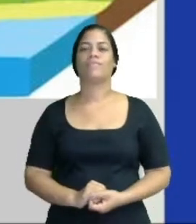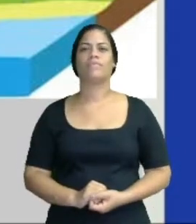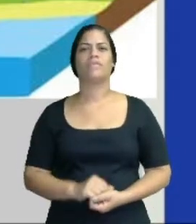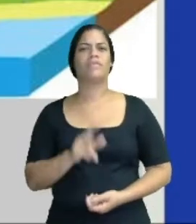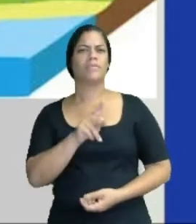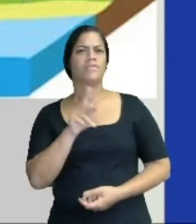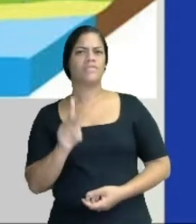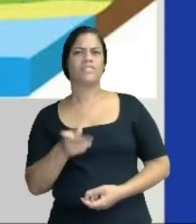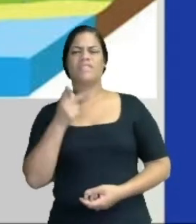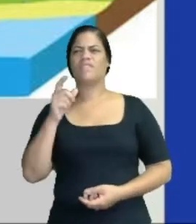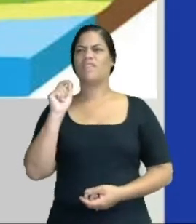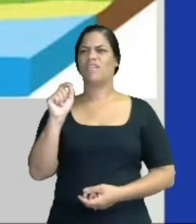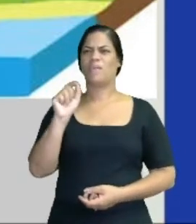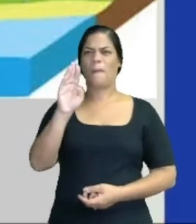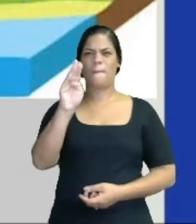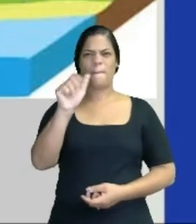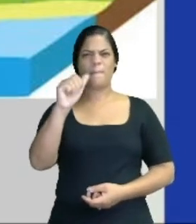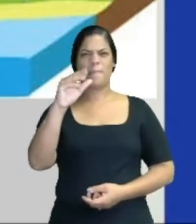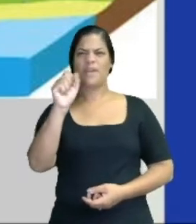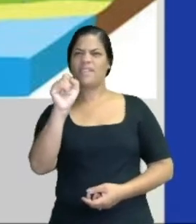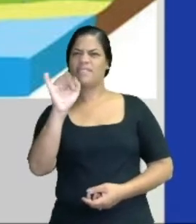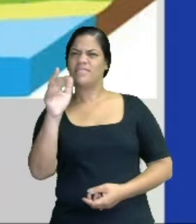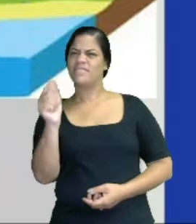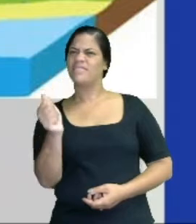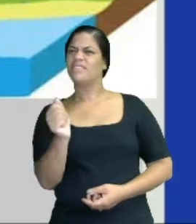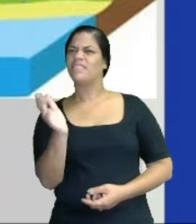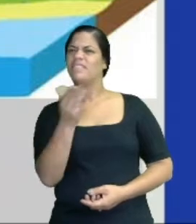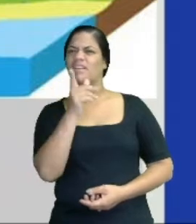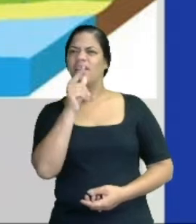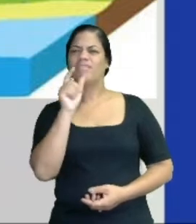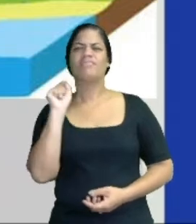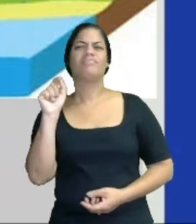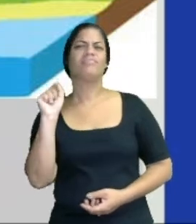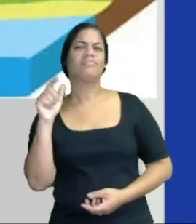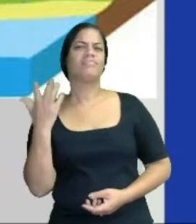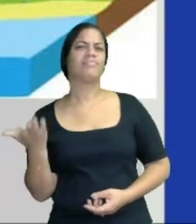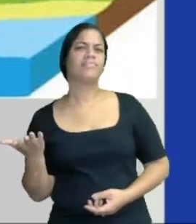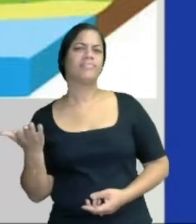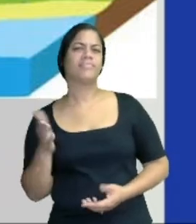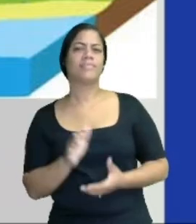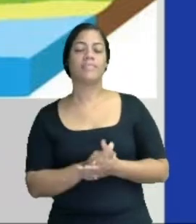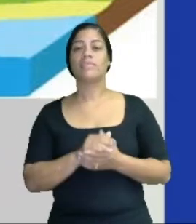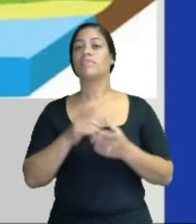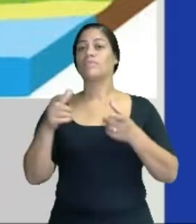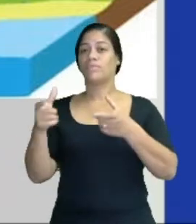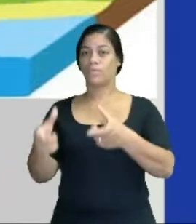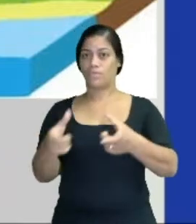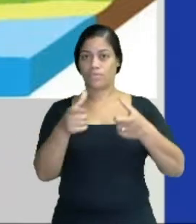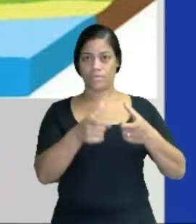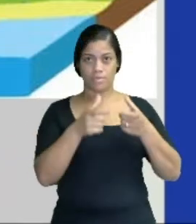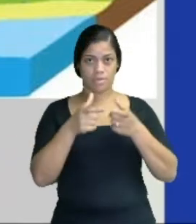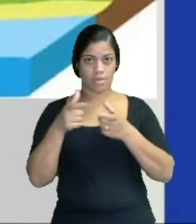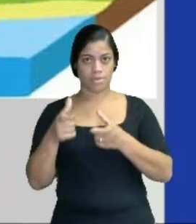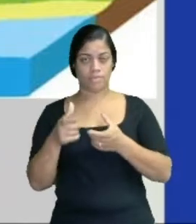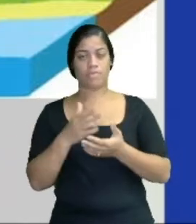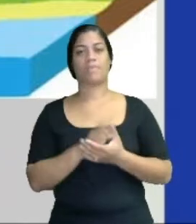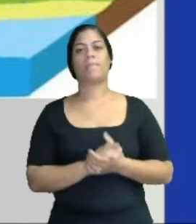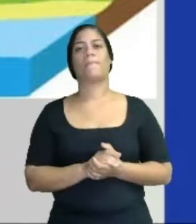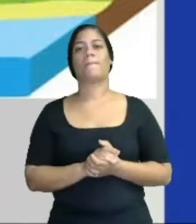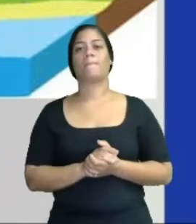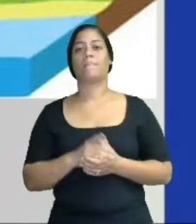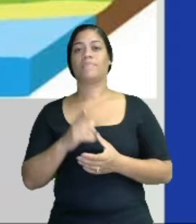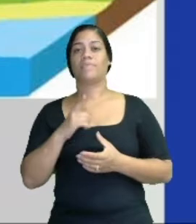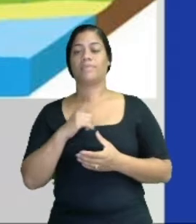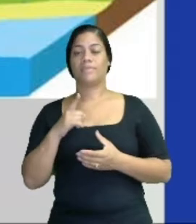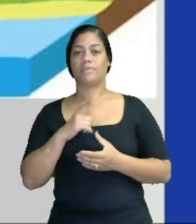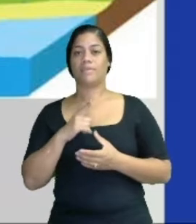Professora, a senhora falou em bacias hidrográficas. E o que são as bacias hidrográficas? Né? São áreas onde ocorre a drenagem, ou seja,